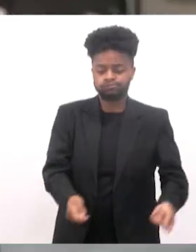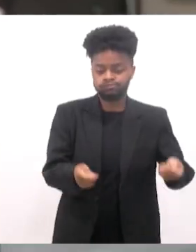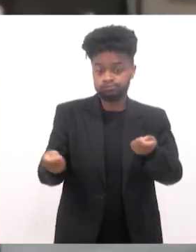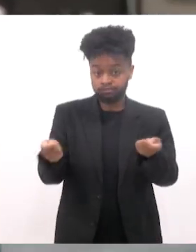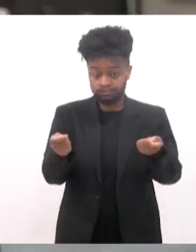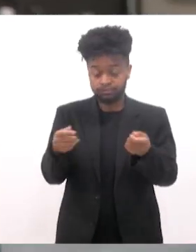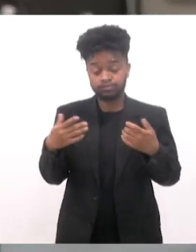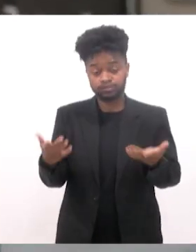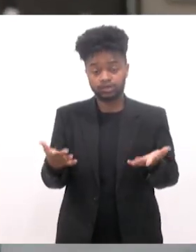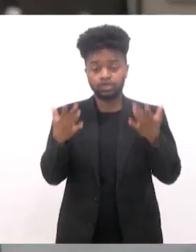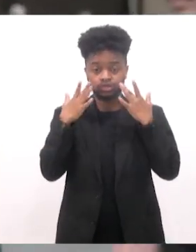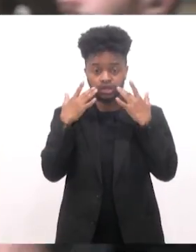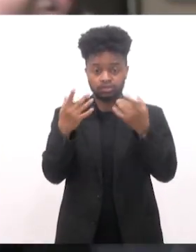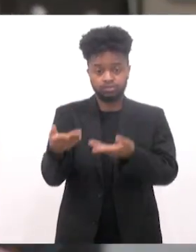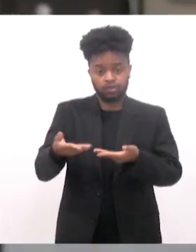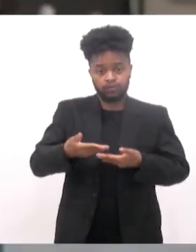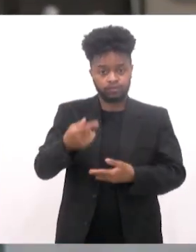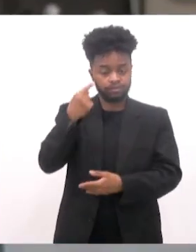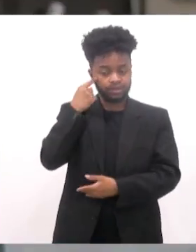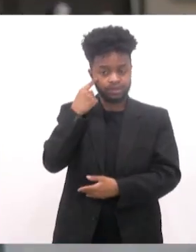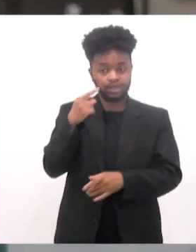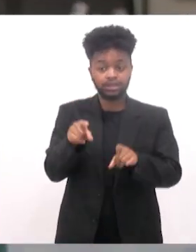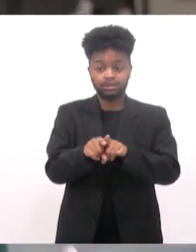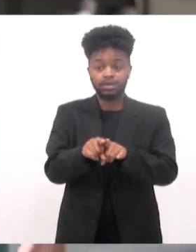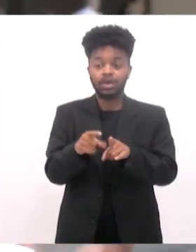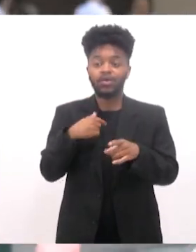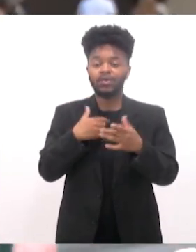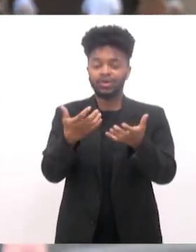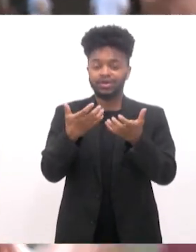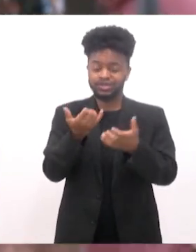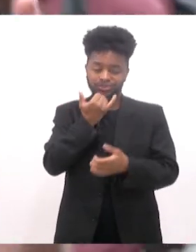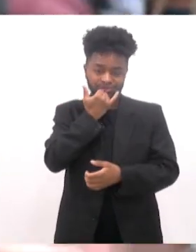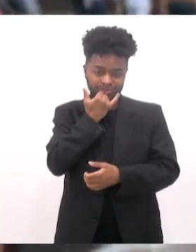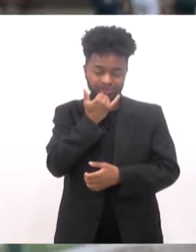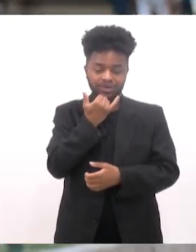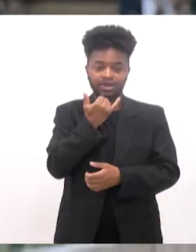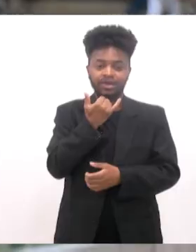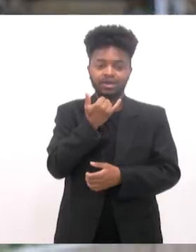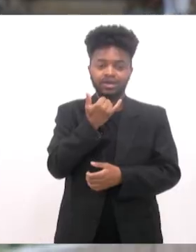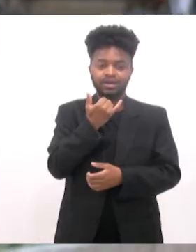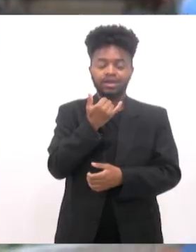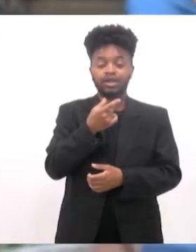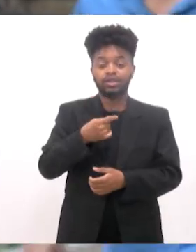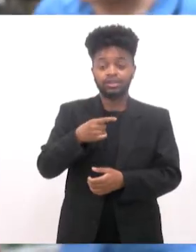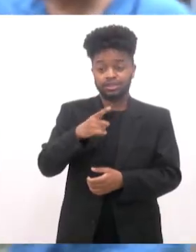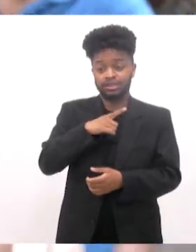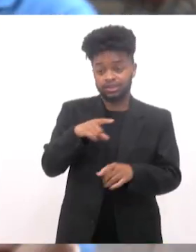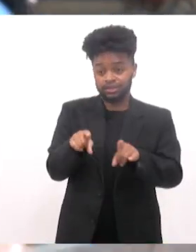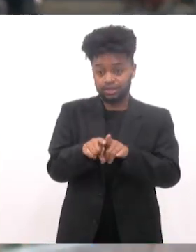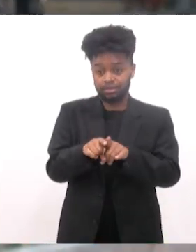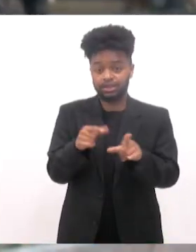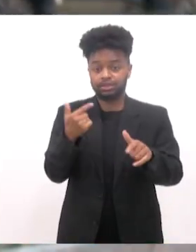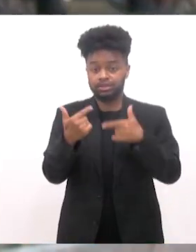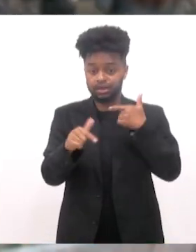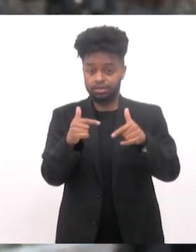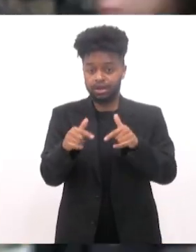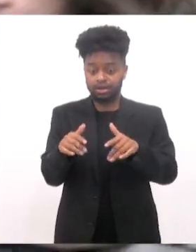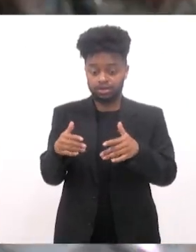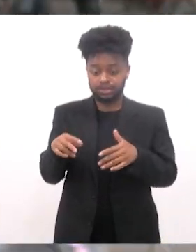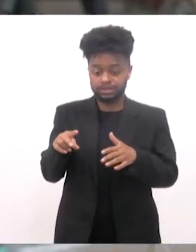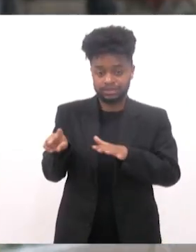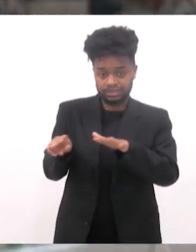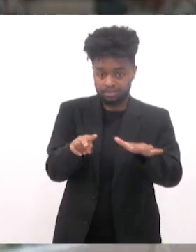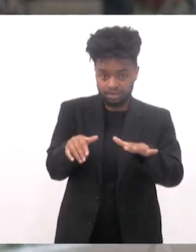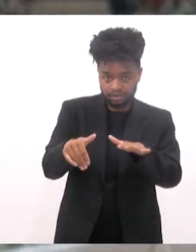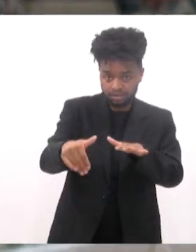a pensar isso. E queria só dizer que, desculpa, mas que a gente tem também um trabalho nessa semana que para a